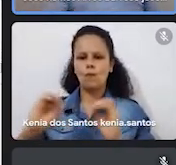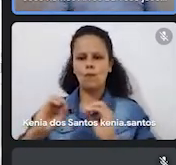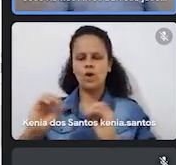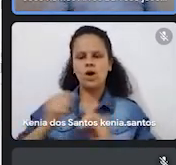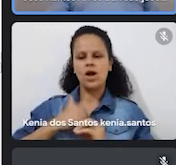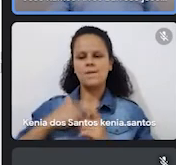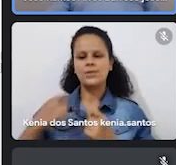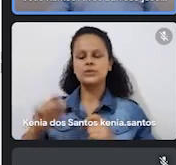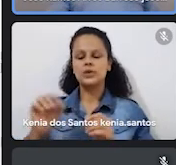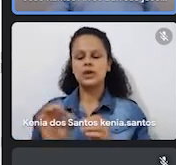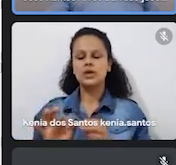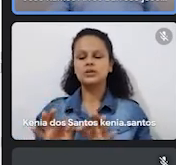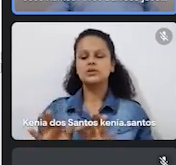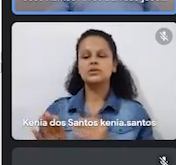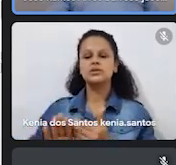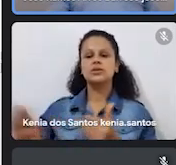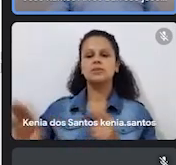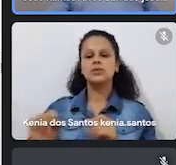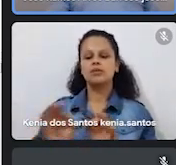mínimo 70 centímetros.